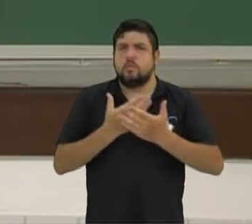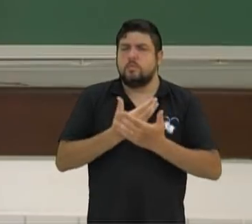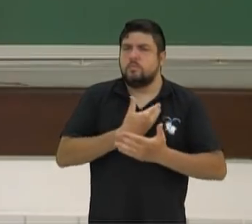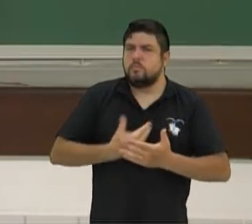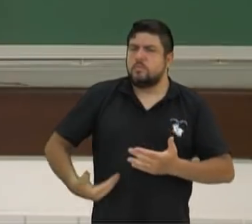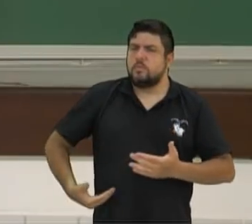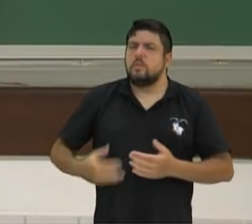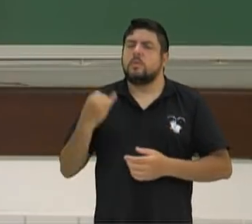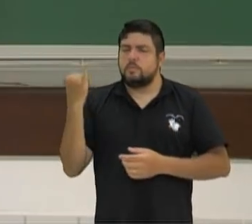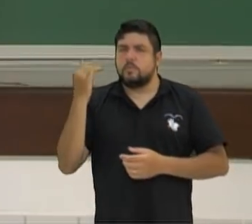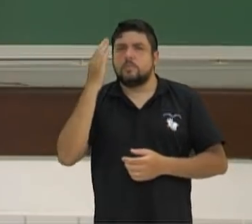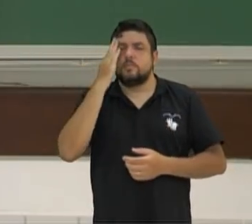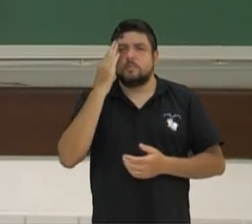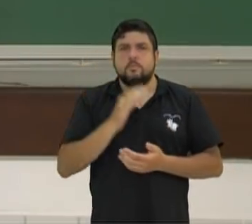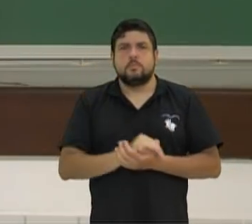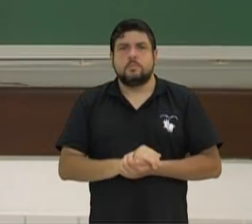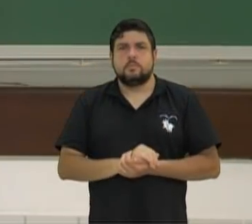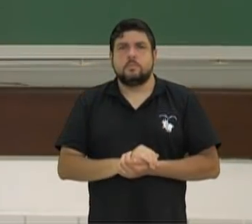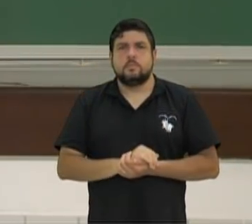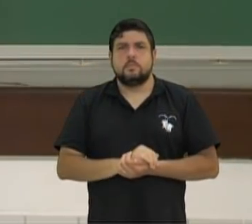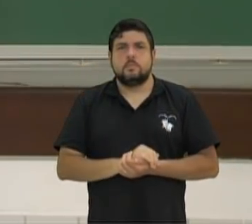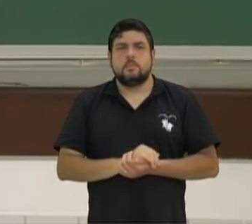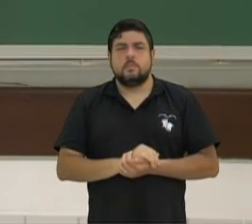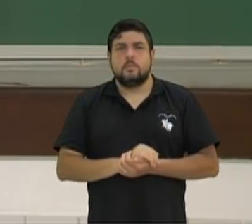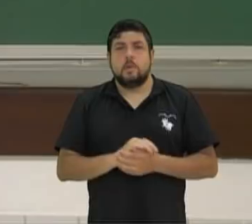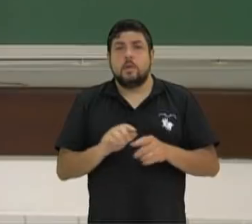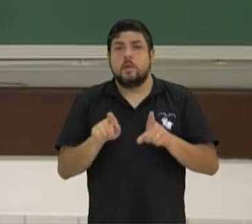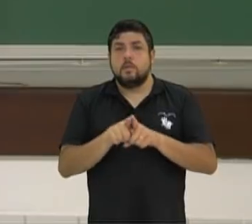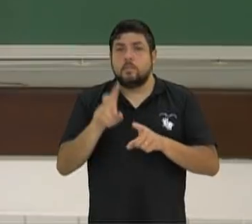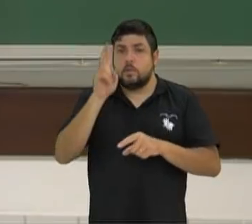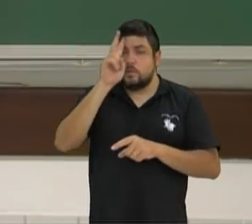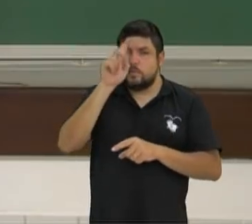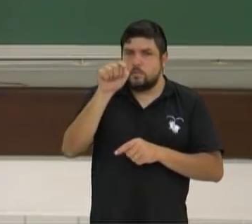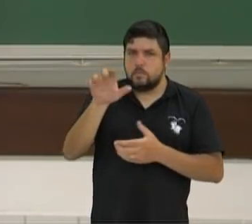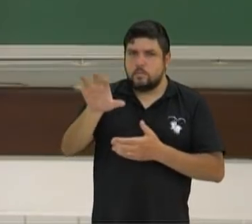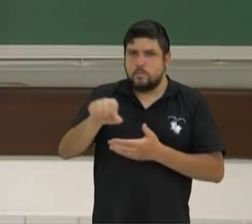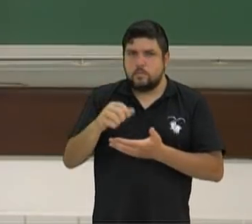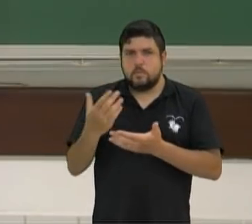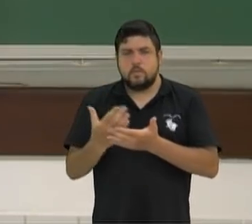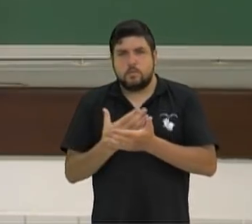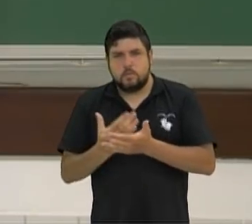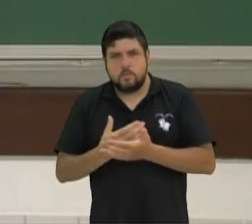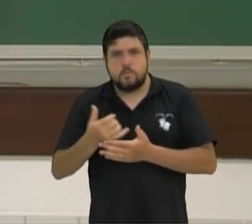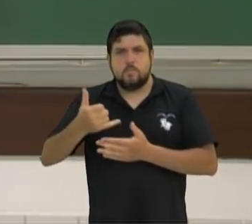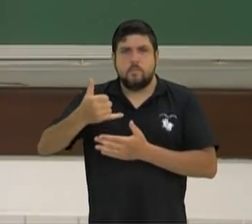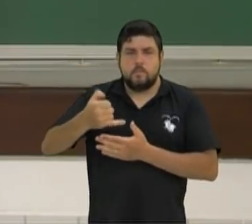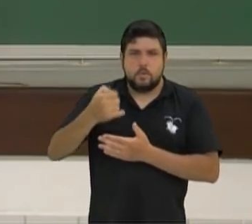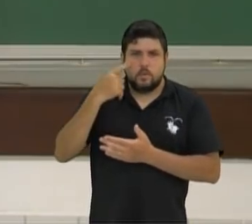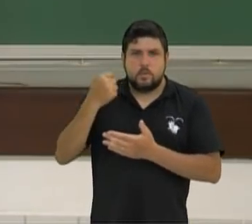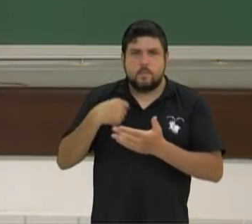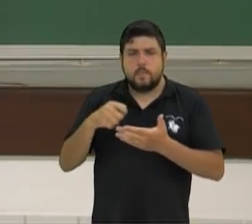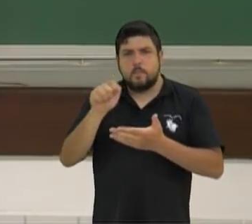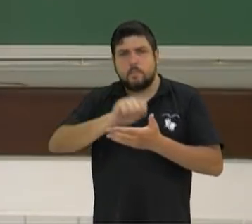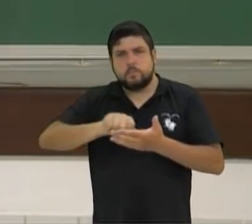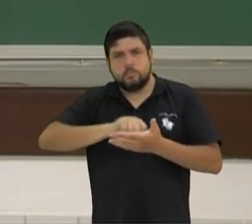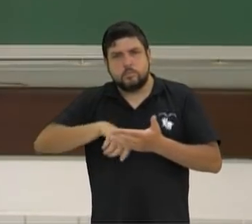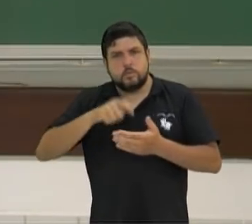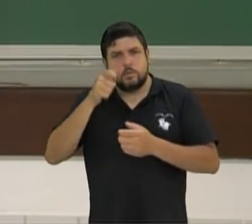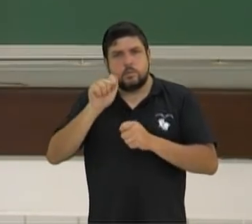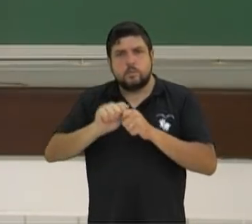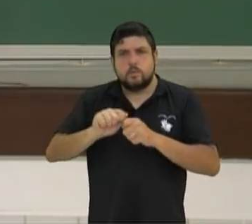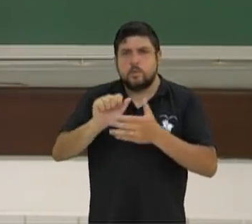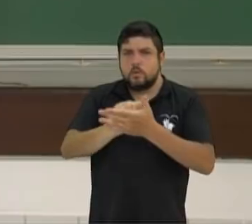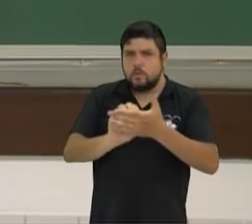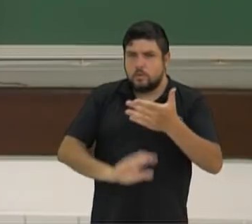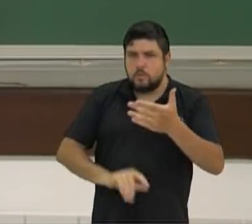também. E aí eu quero lembrar vocês de pegar seu caderno, sua caneta, para anotar as reflexões, para fazer as atividades